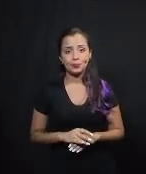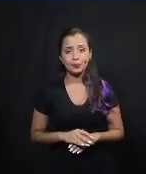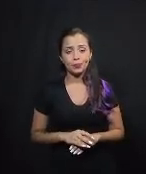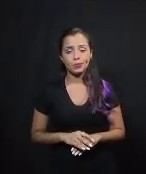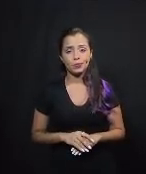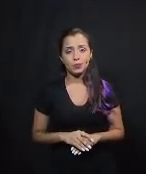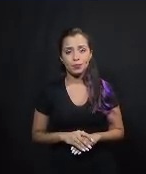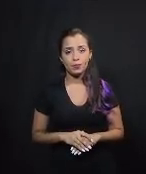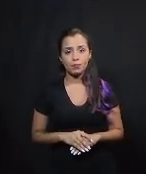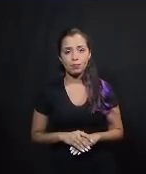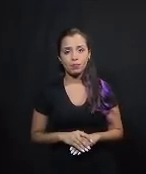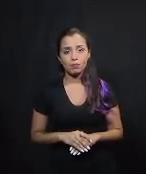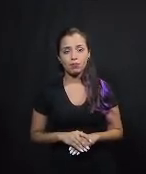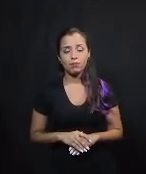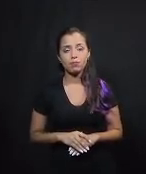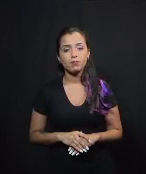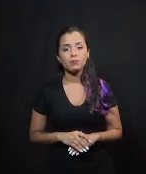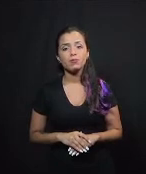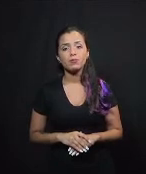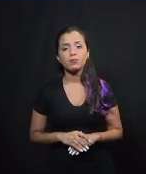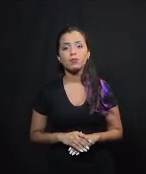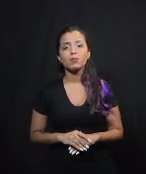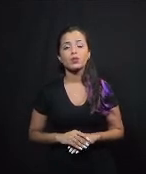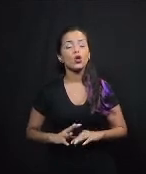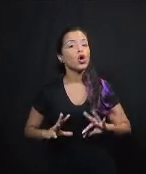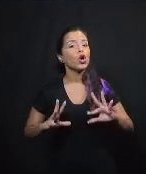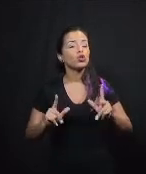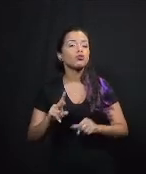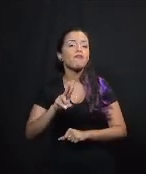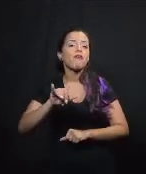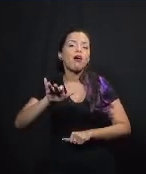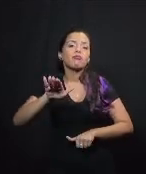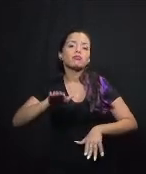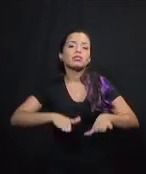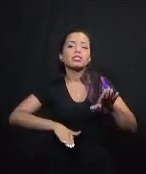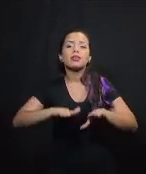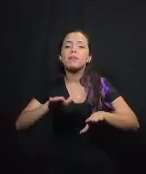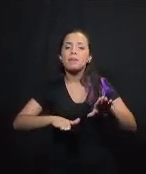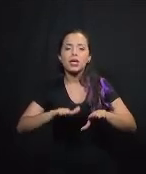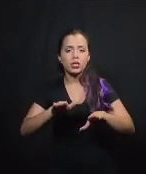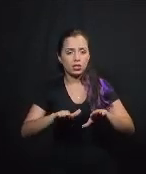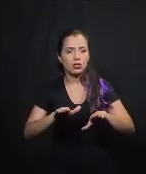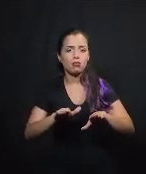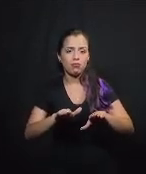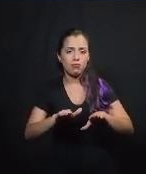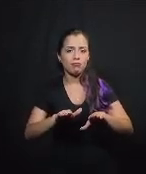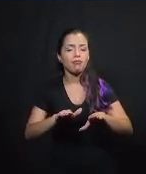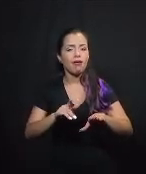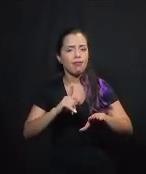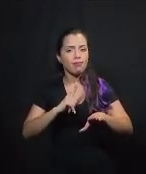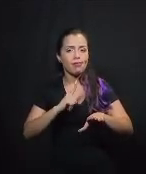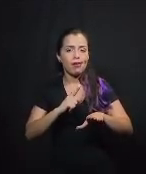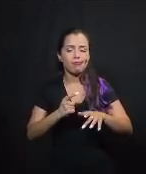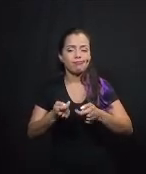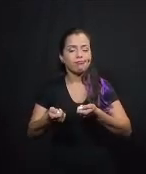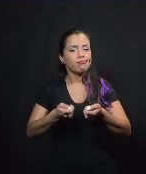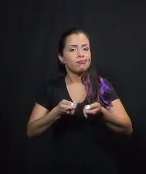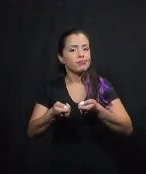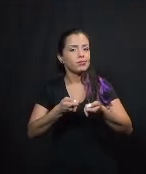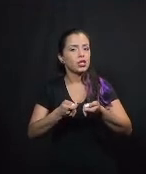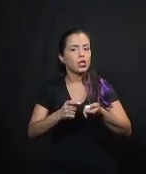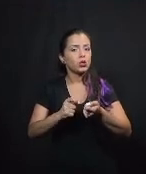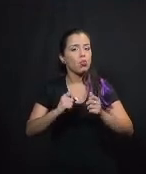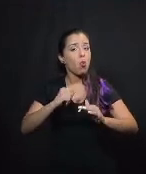tudo depende, tudo é relativo do que nós estamos falando em comparação, breca um pouco o avanço do que se